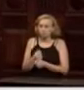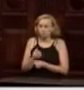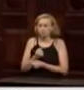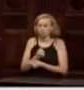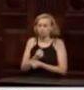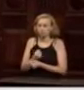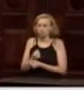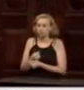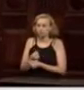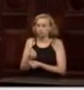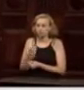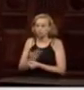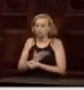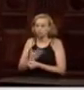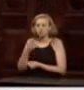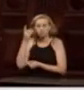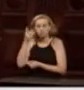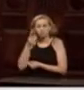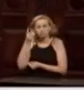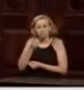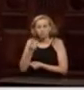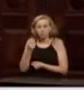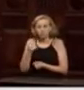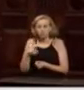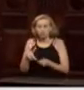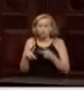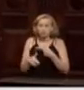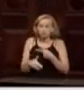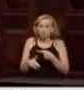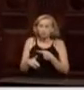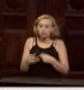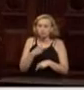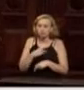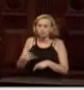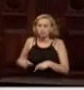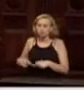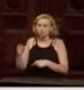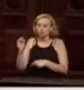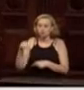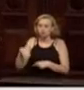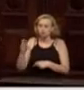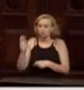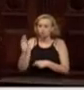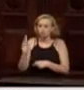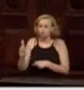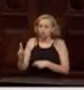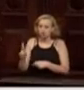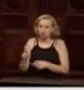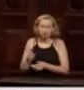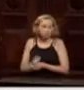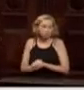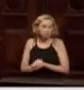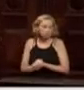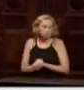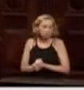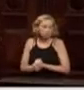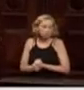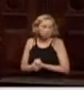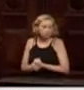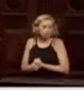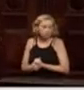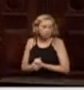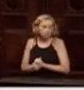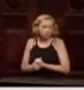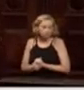Deputados impediu que o presidente Temer, presidente golpista